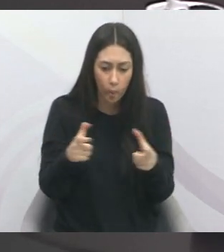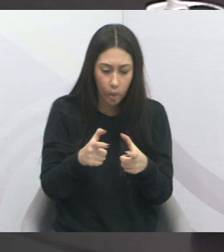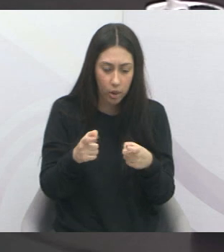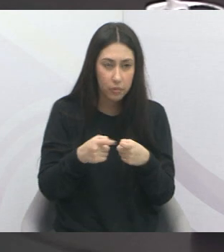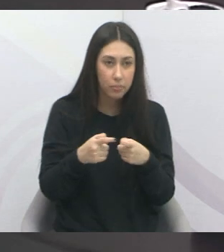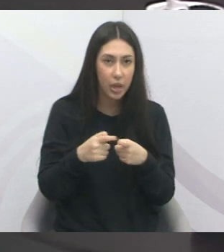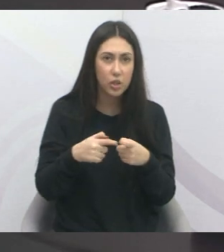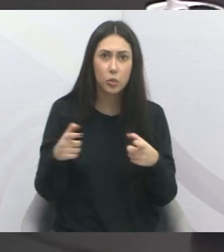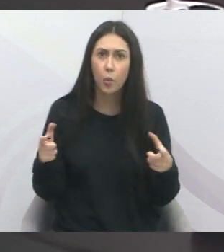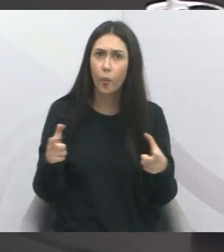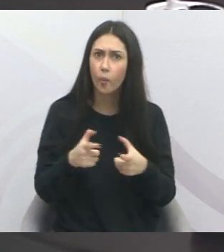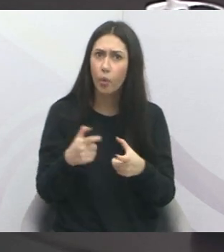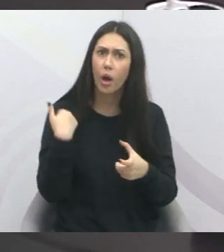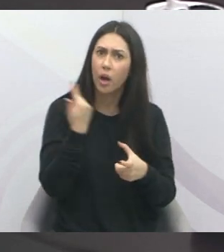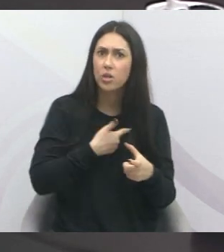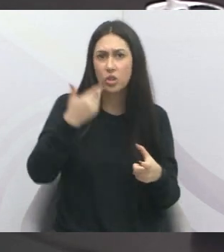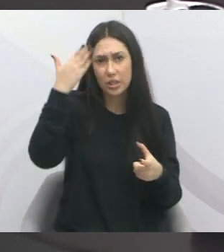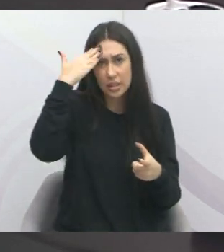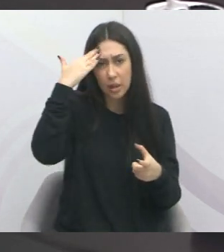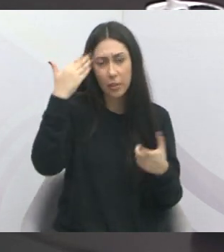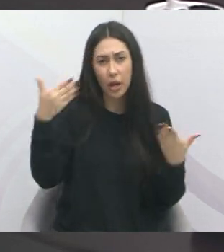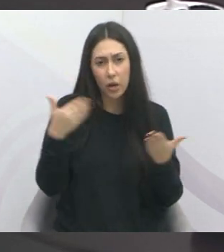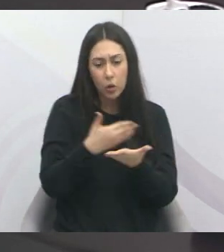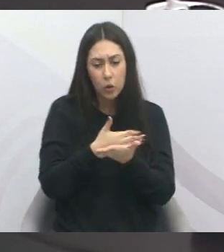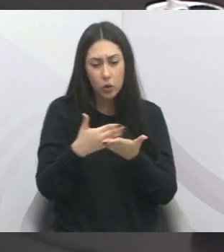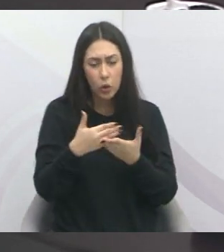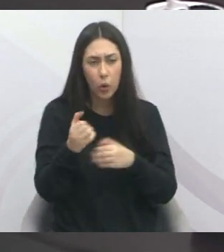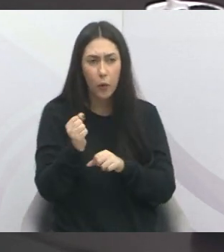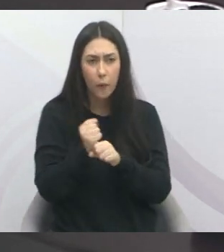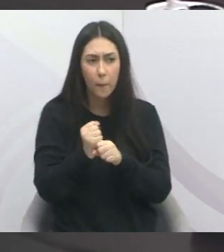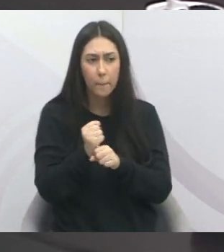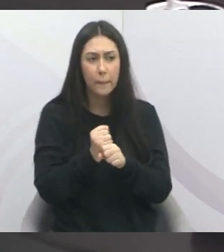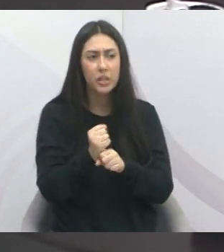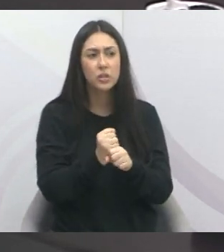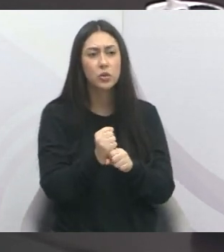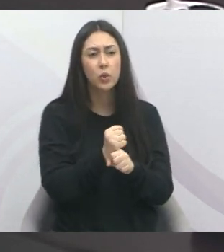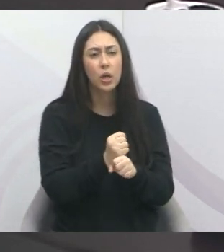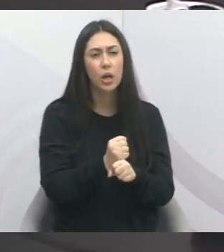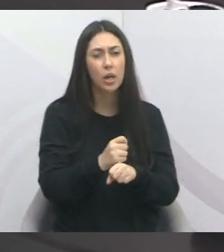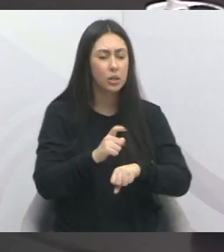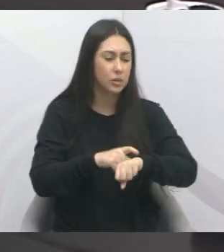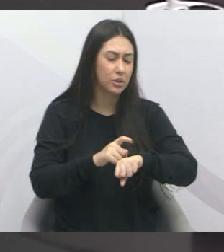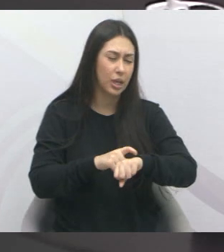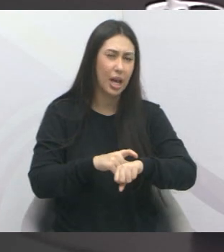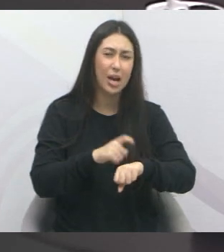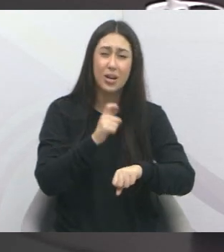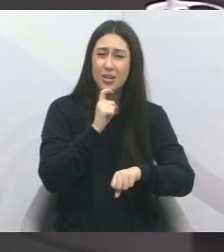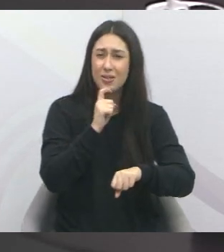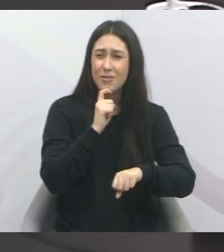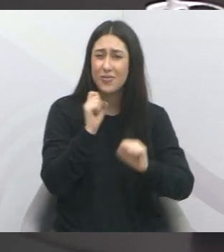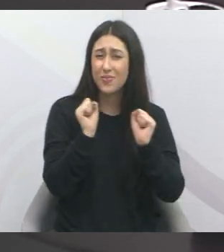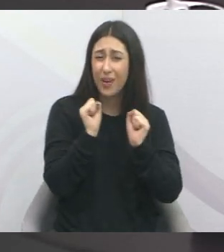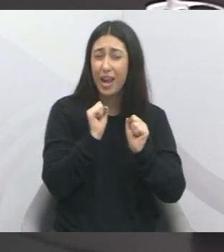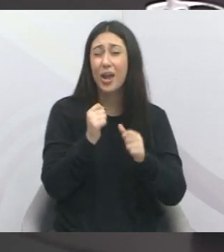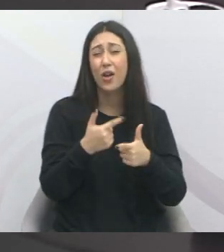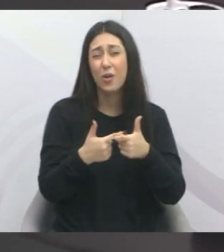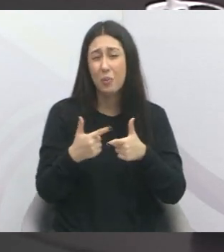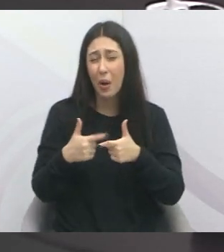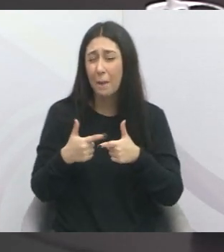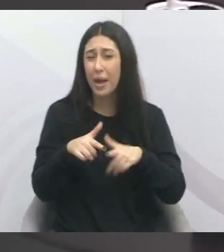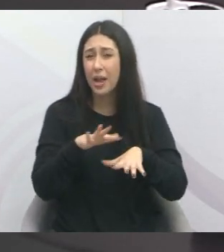médico. E a gente sabe que agora, no começo do ano, aí, no tempo frio, aí, aumenta mais os problemas respiratórios e, com